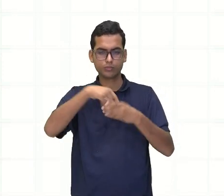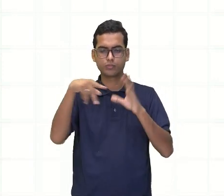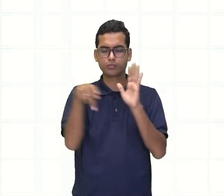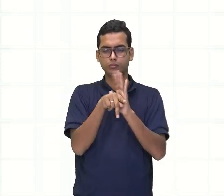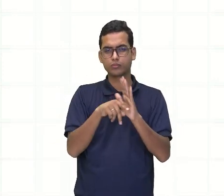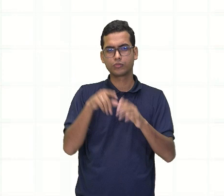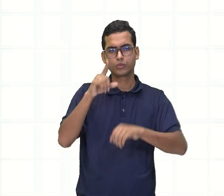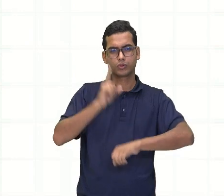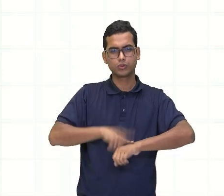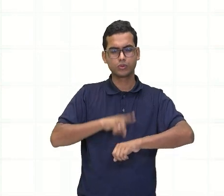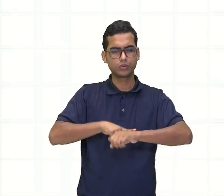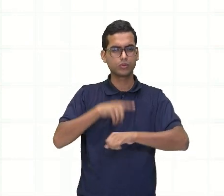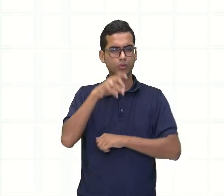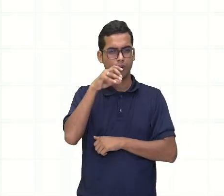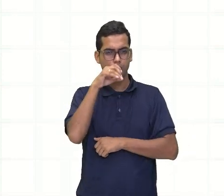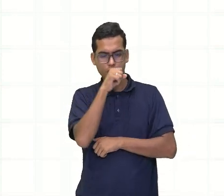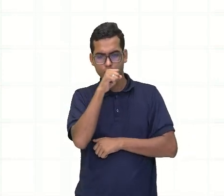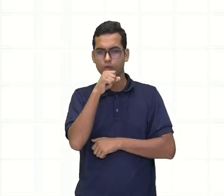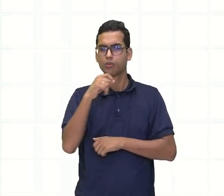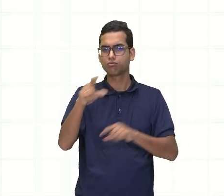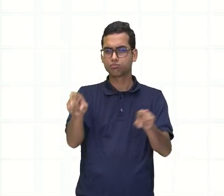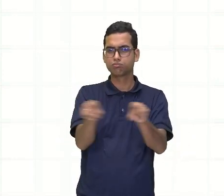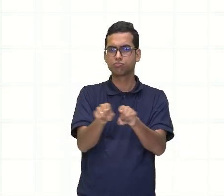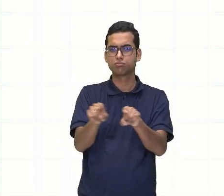e uma economia de